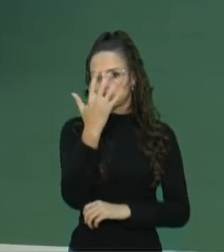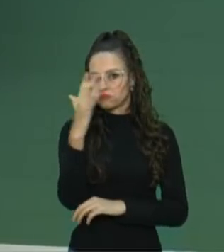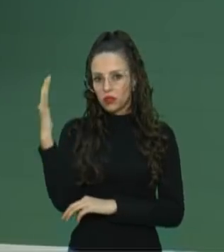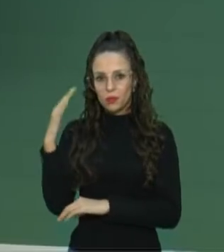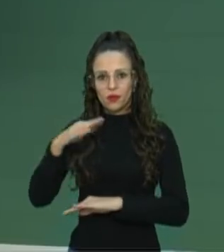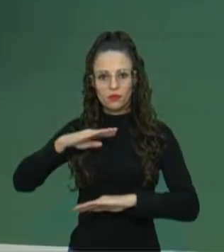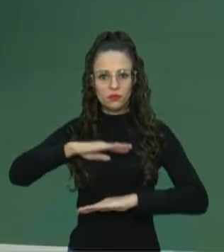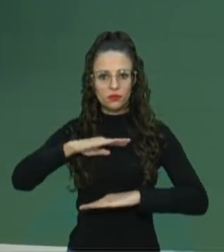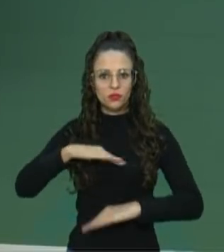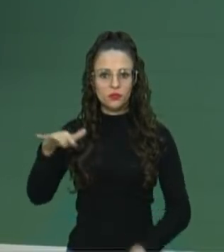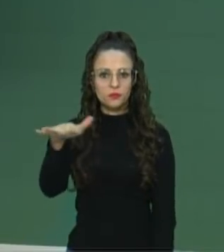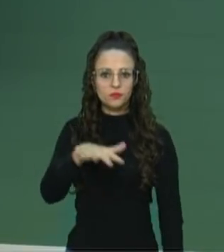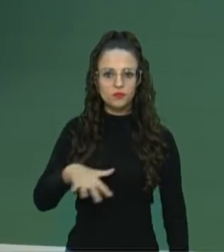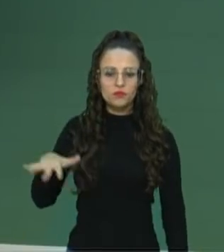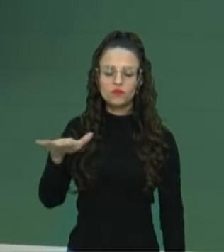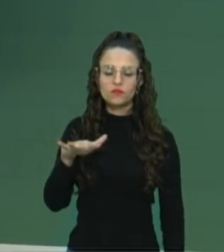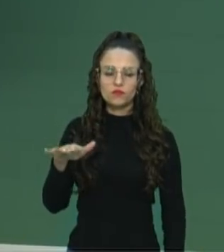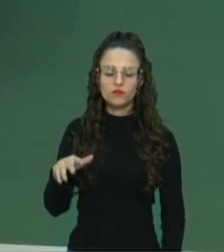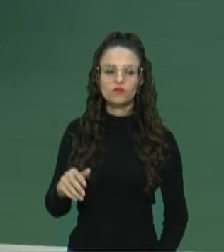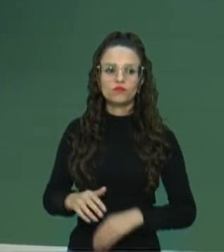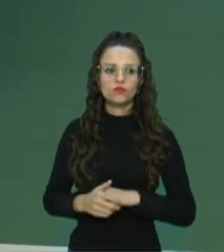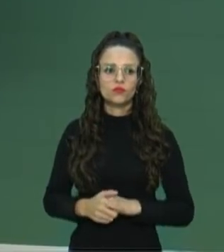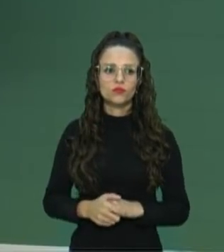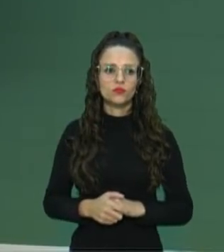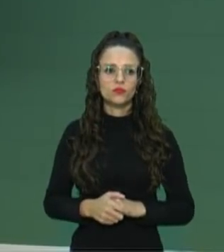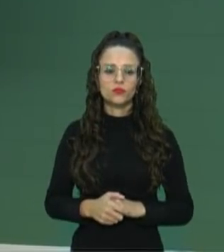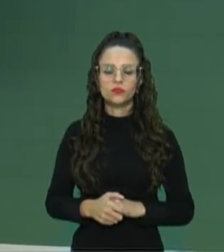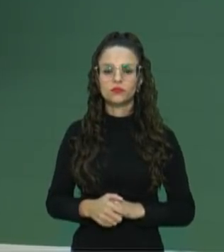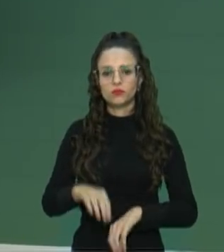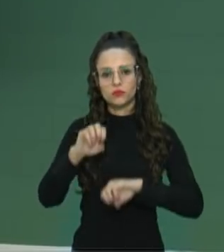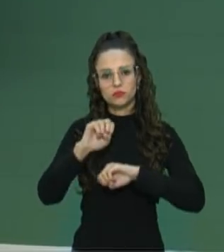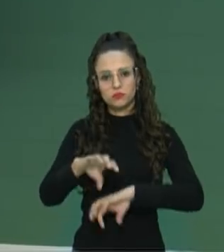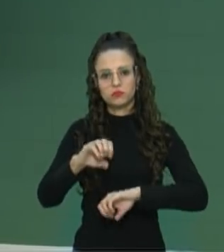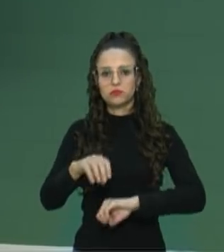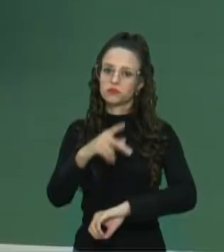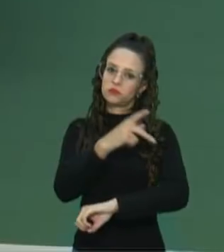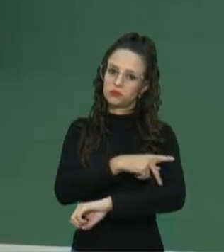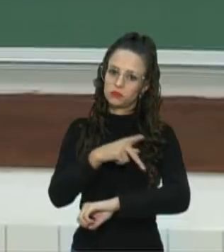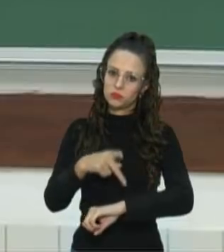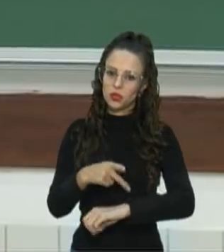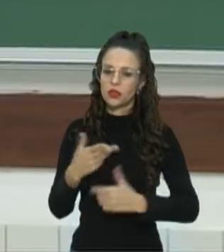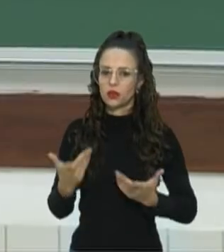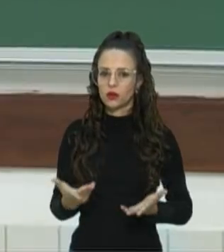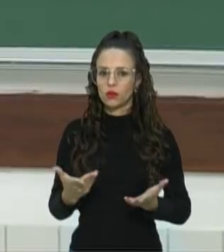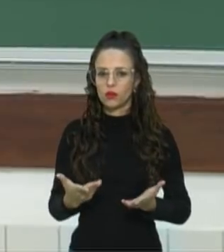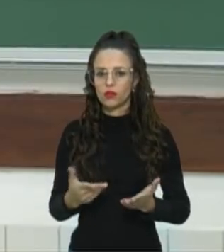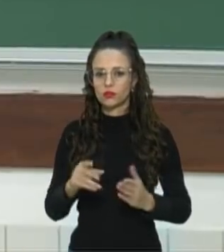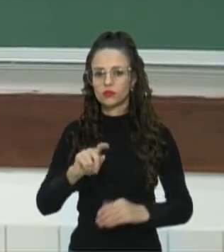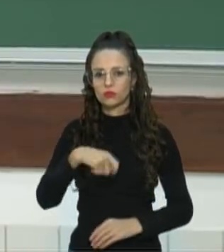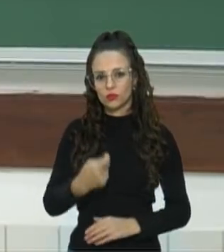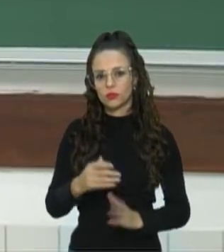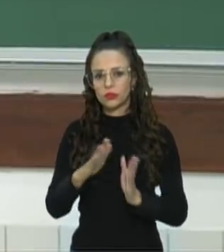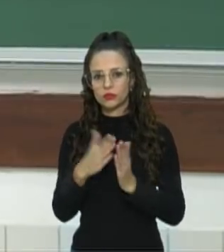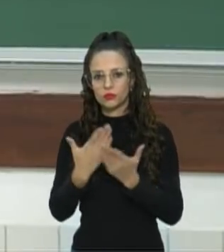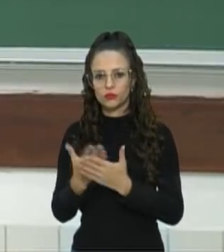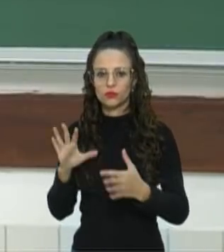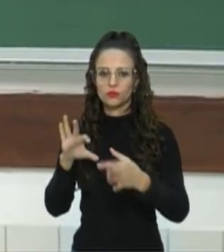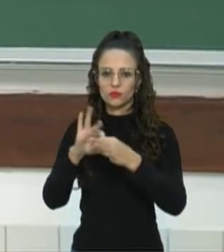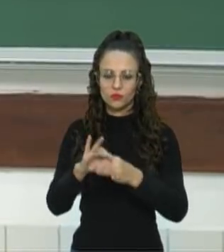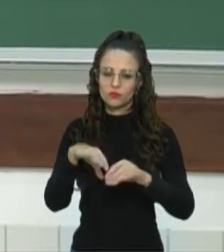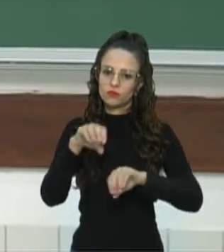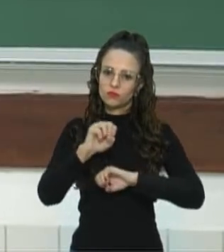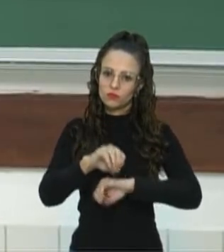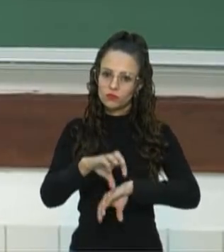situação ambiental, né, visualização do espaço, né, com o intuito pedagógico, que existe a questão escolar, né? Entra com o intuito